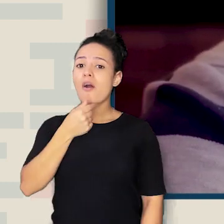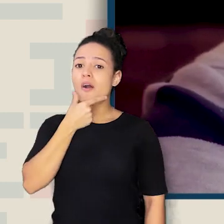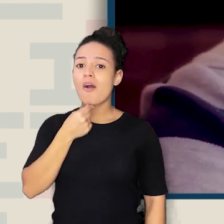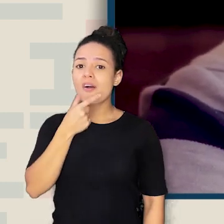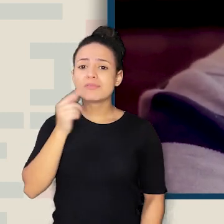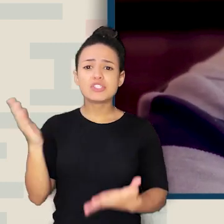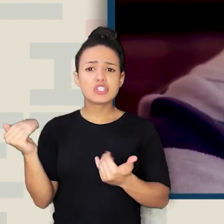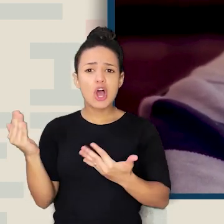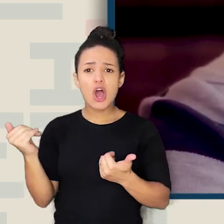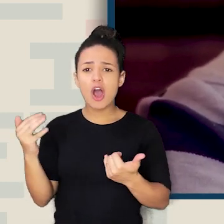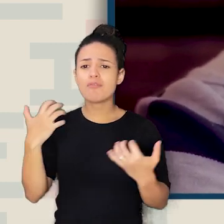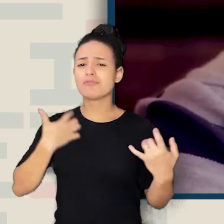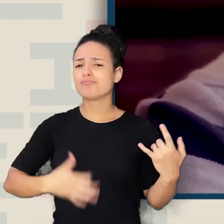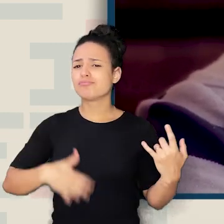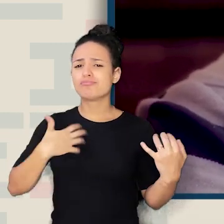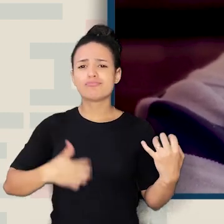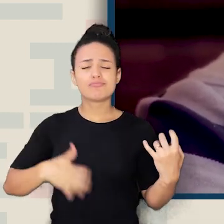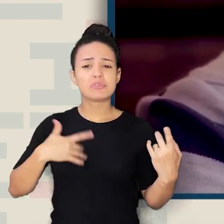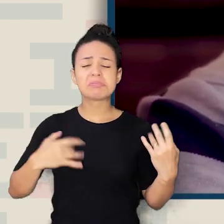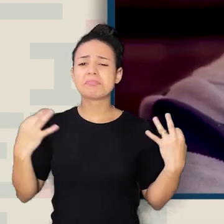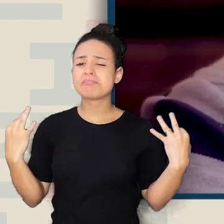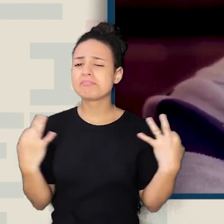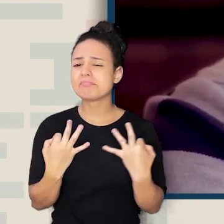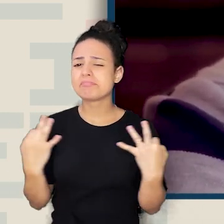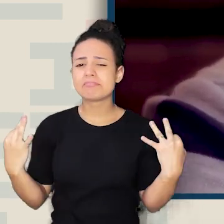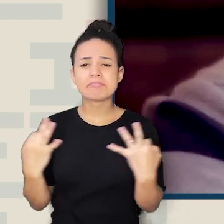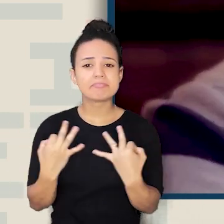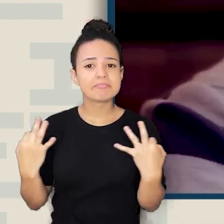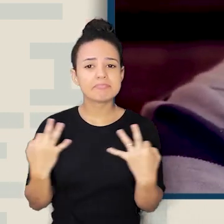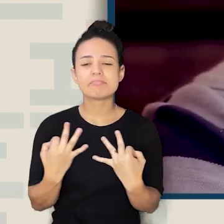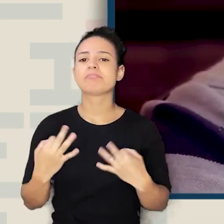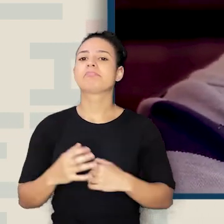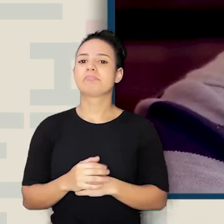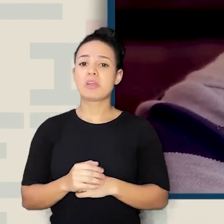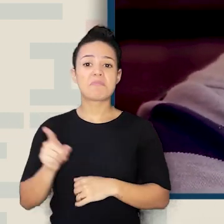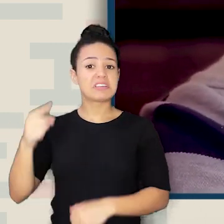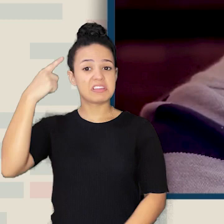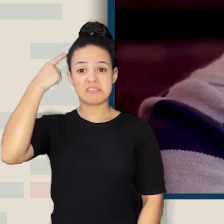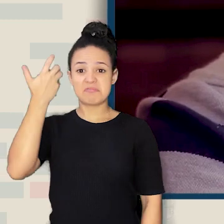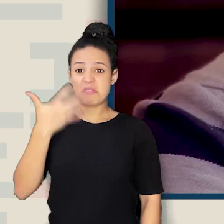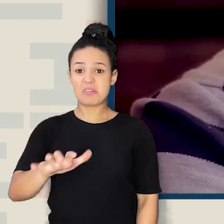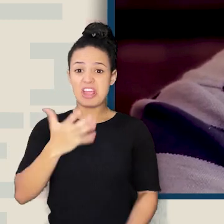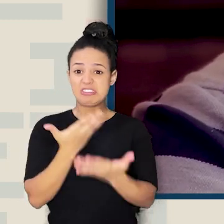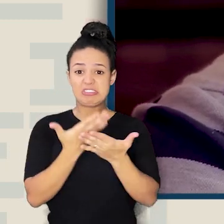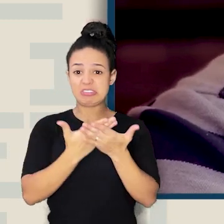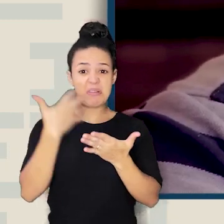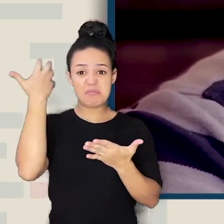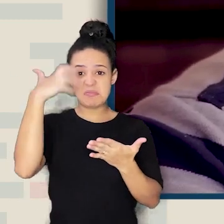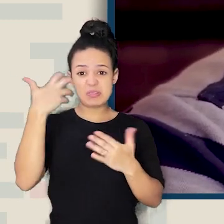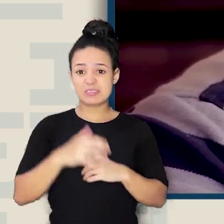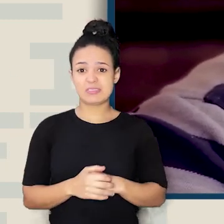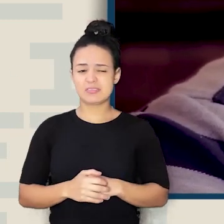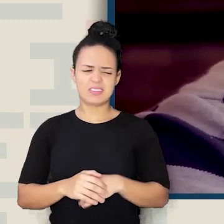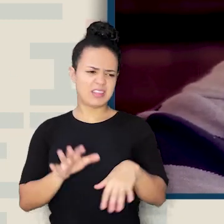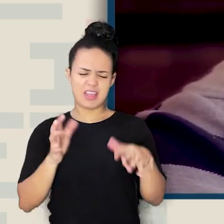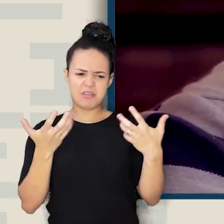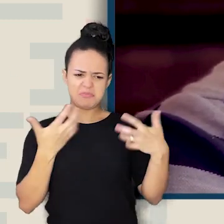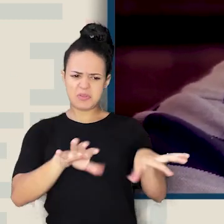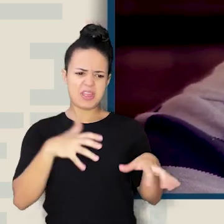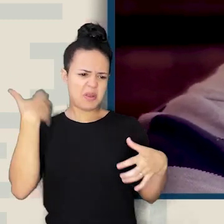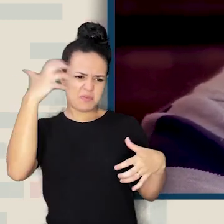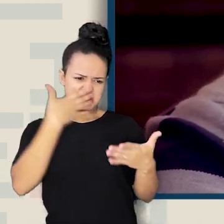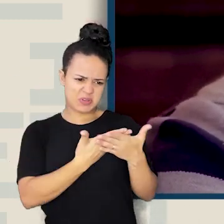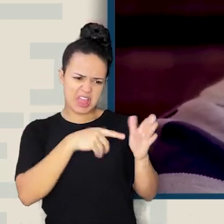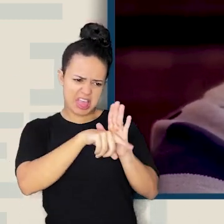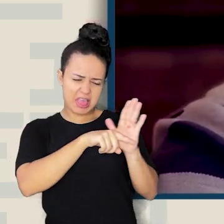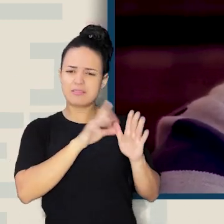Entendeu? Um rapaz que toca divinamente bem, mas não quer saber de estudar música.